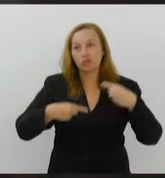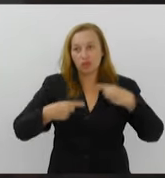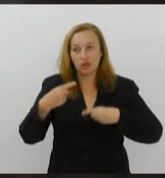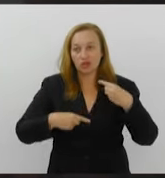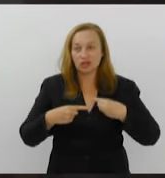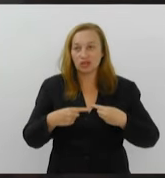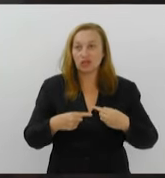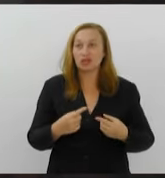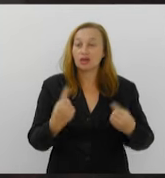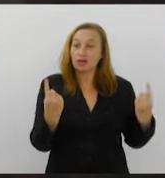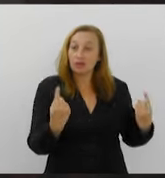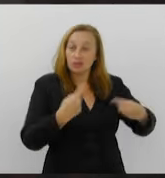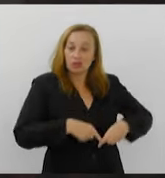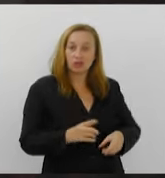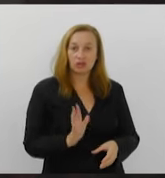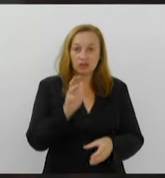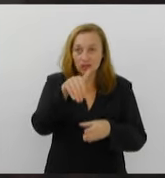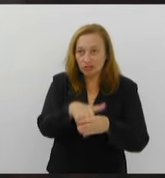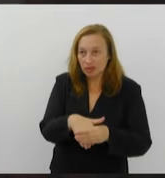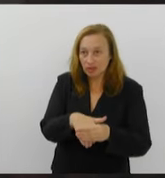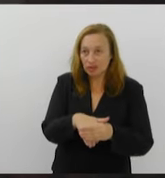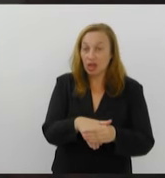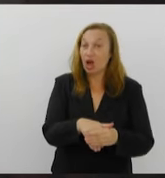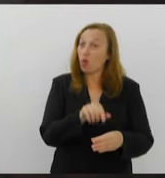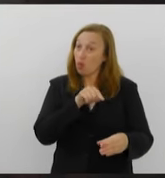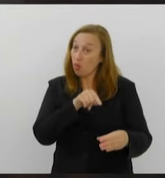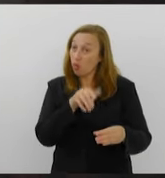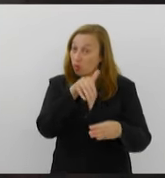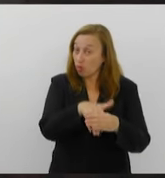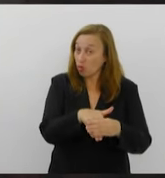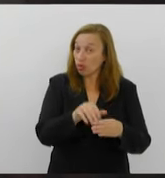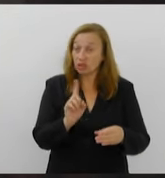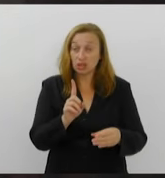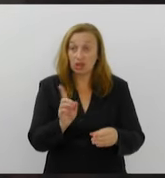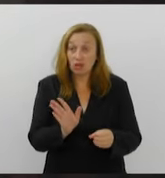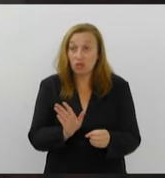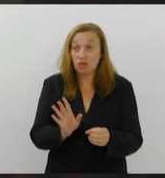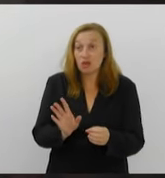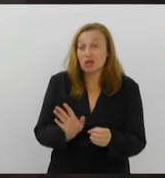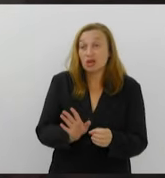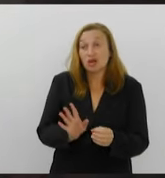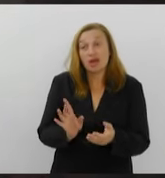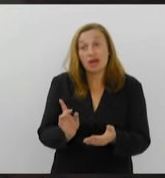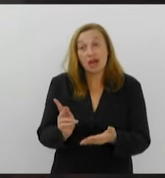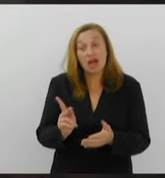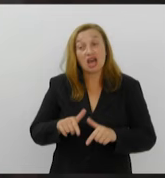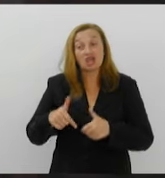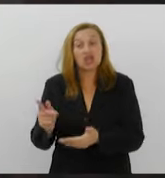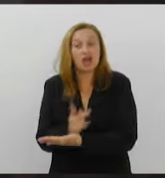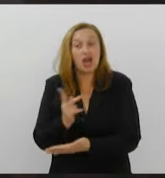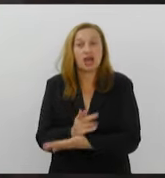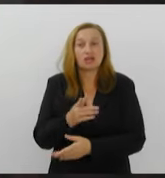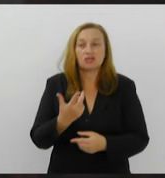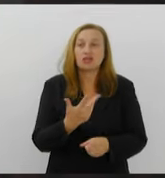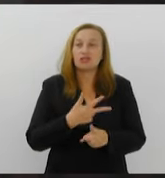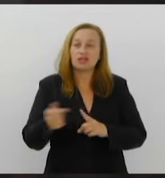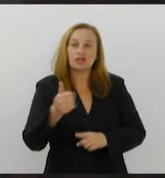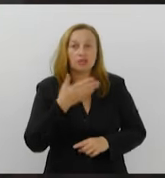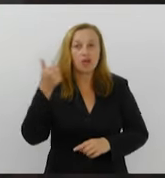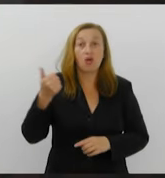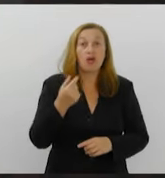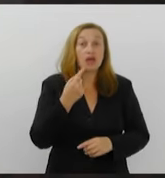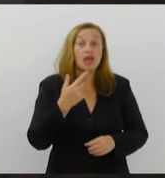porque a eleição se ganha na urna, não se ganha em tapetão, não se ganha fazendo covardia, plantando nota, e que vença o melhor. E lembrando que